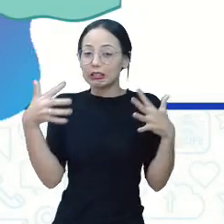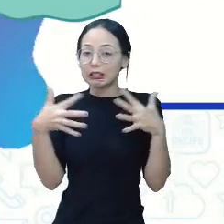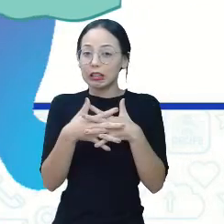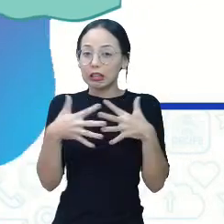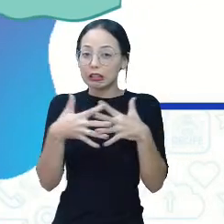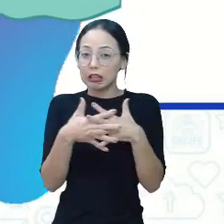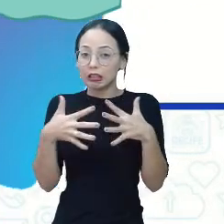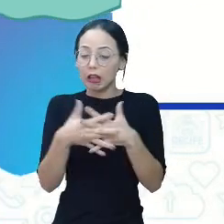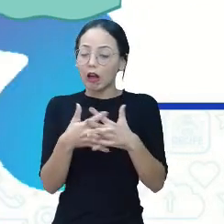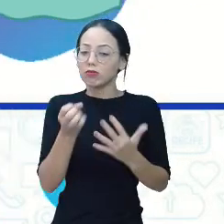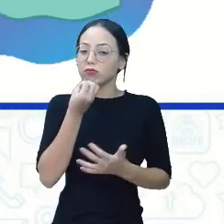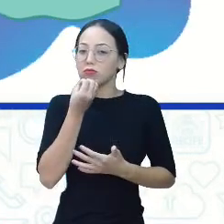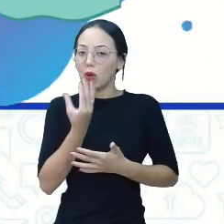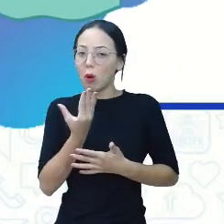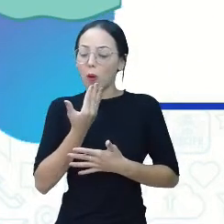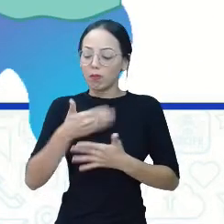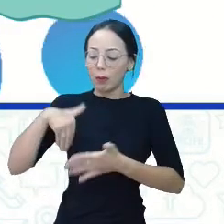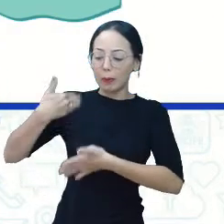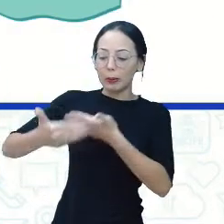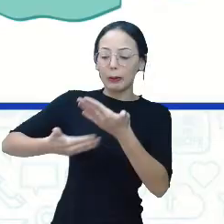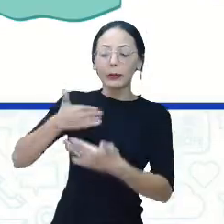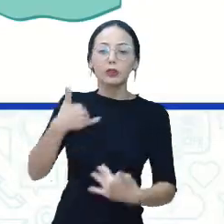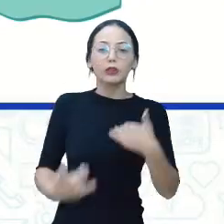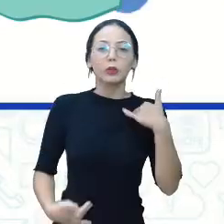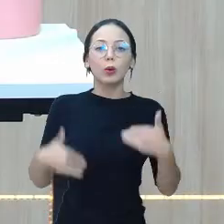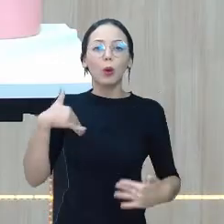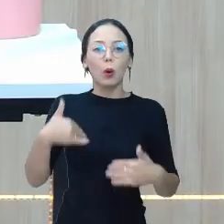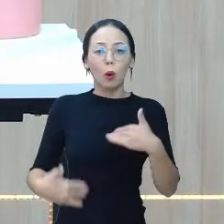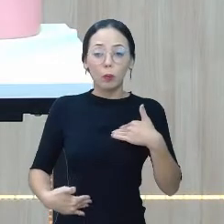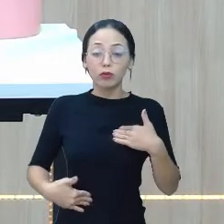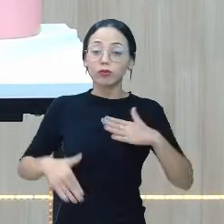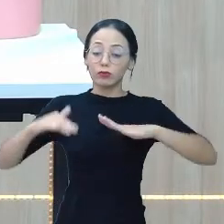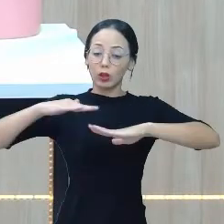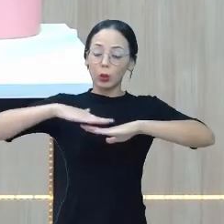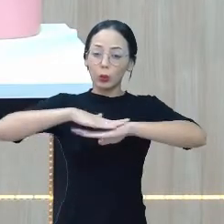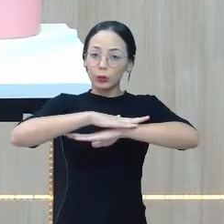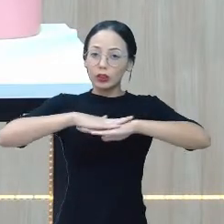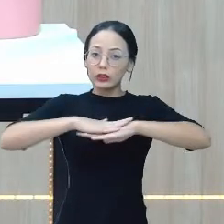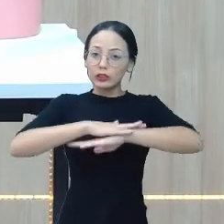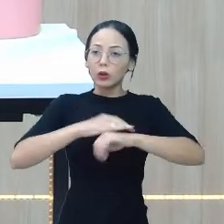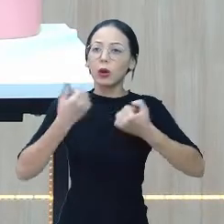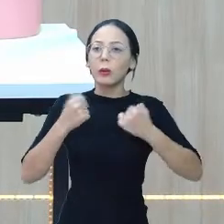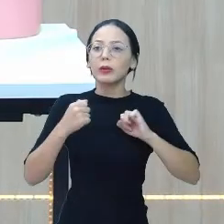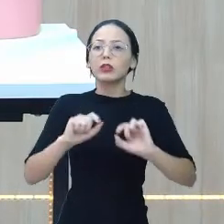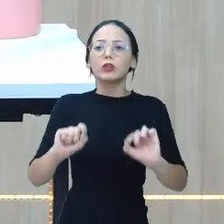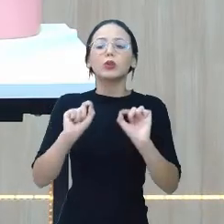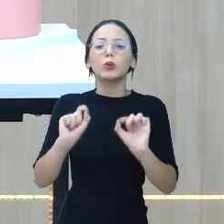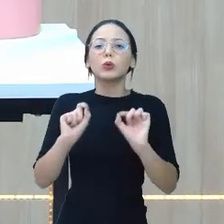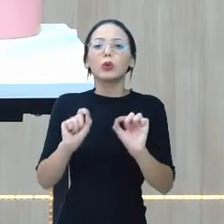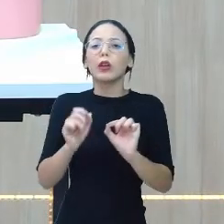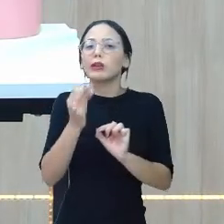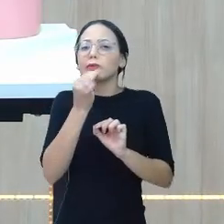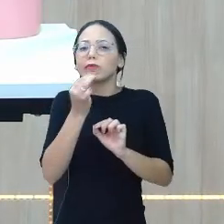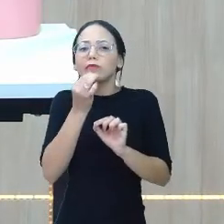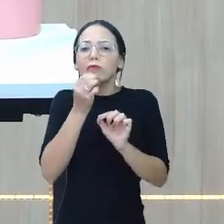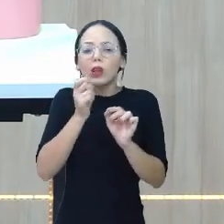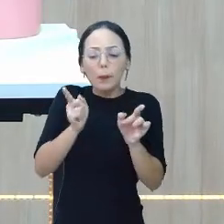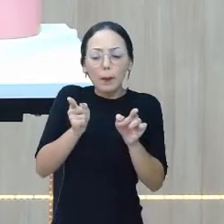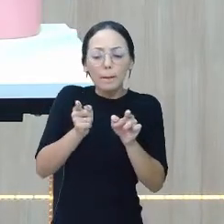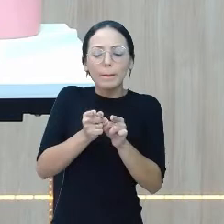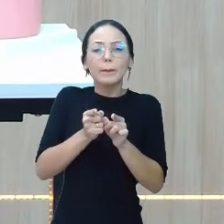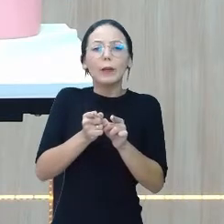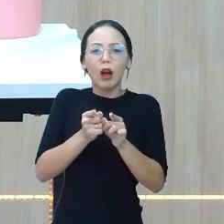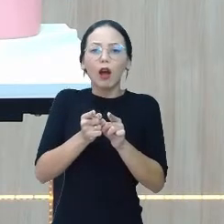ao bom funcionamento do corpo. É um tecido que ele deve estar em pequena proporção em relação aí